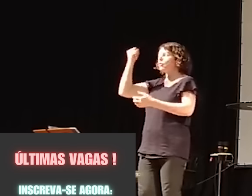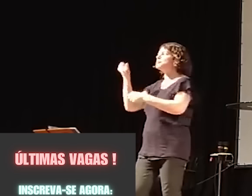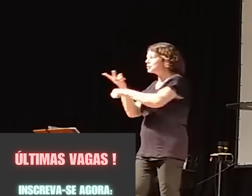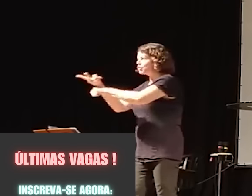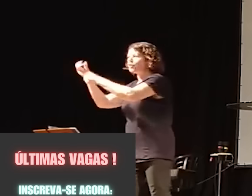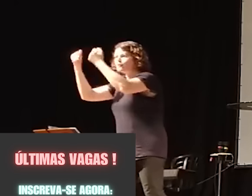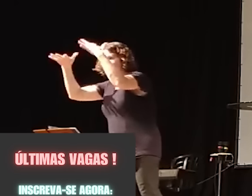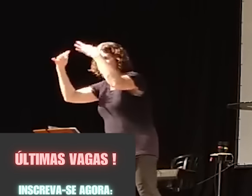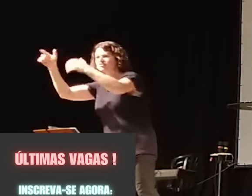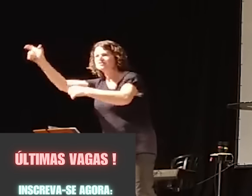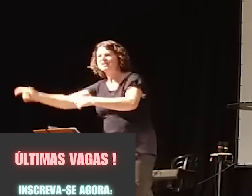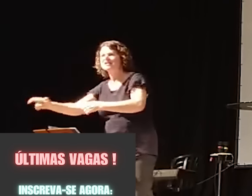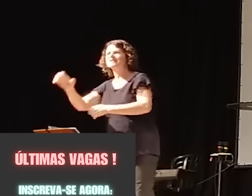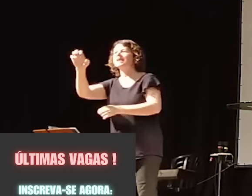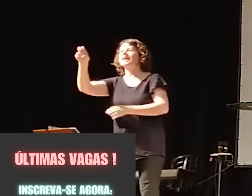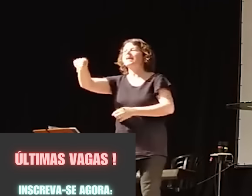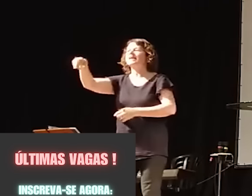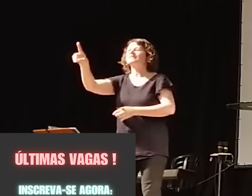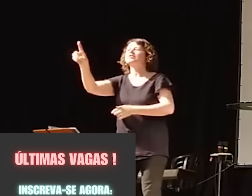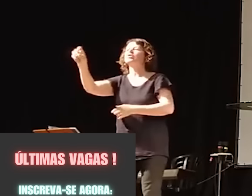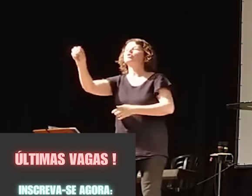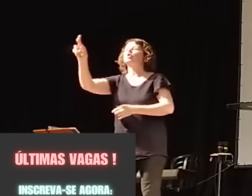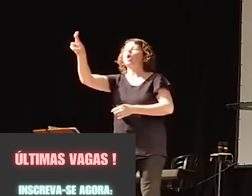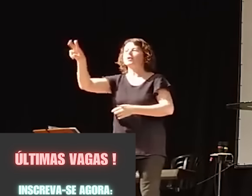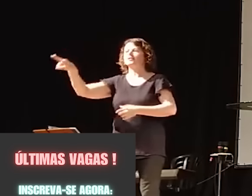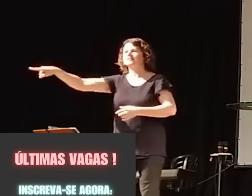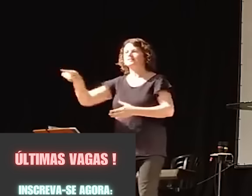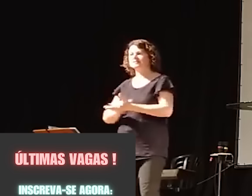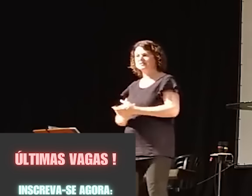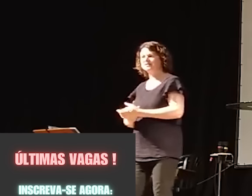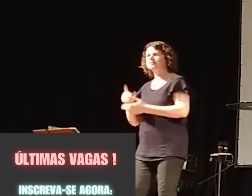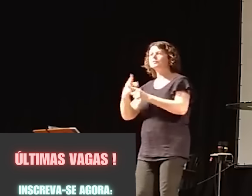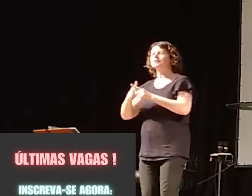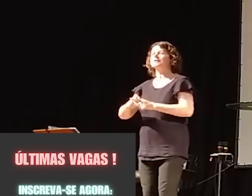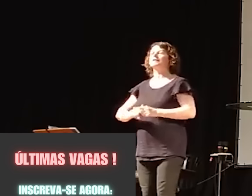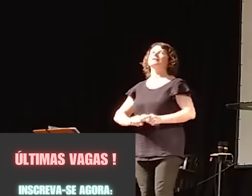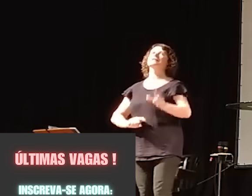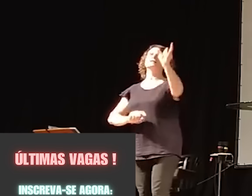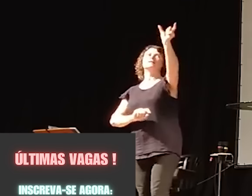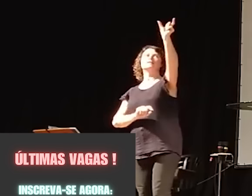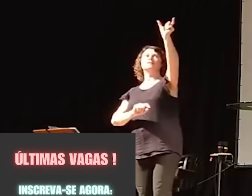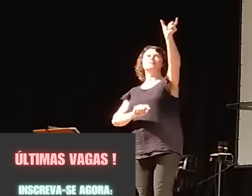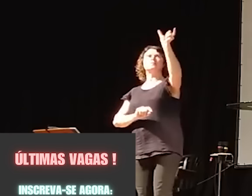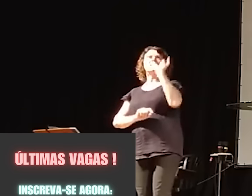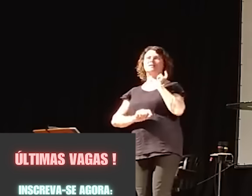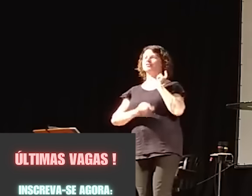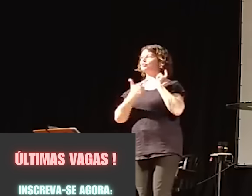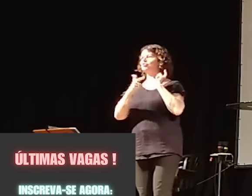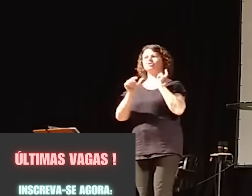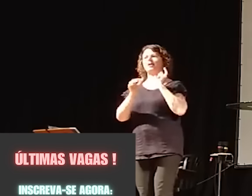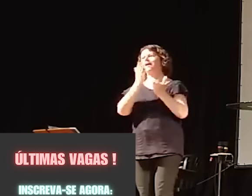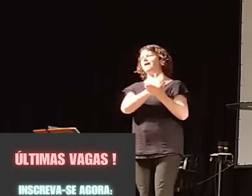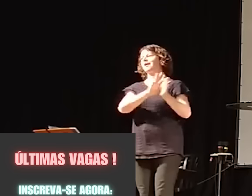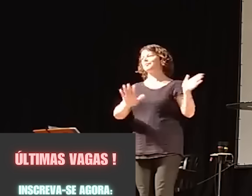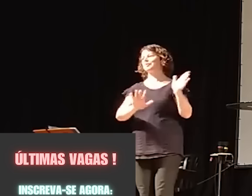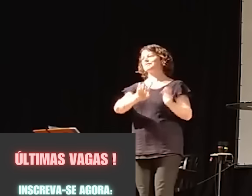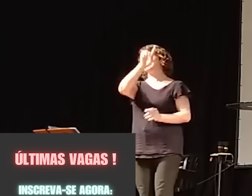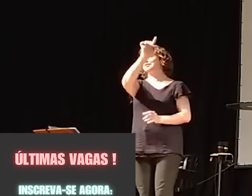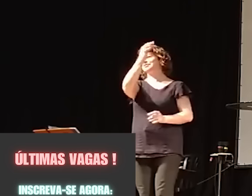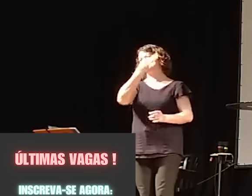senhor dizendo perseguirei eu esta tropa alcançá-la Ei ele disse persegue-a porque de certo alcançarás e tu